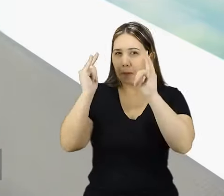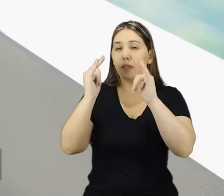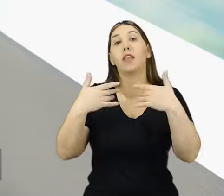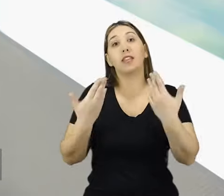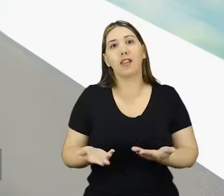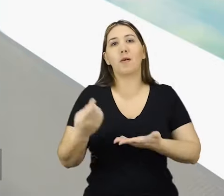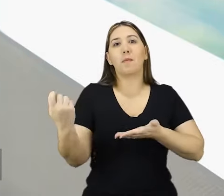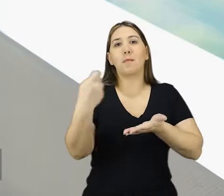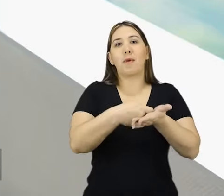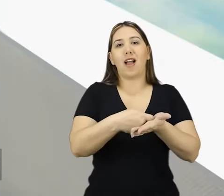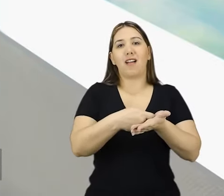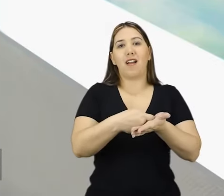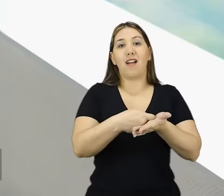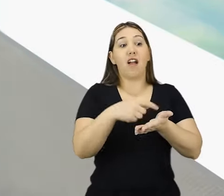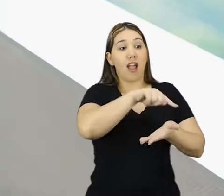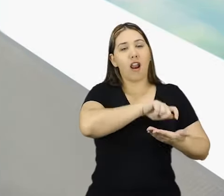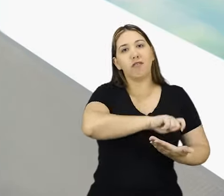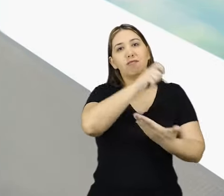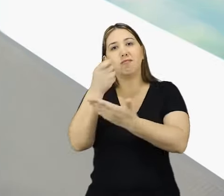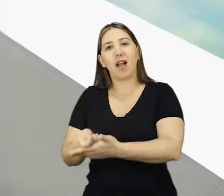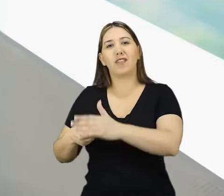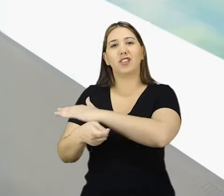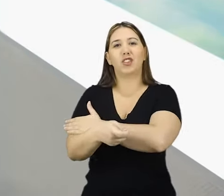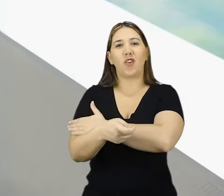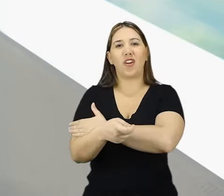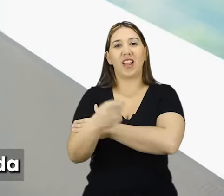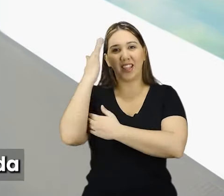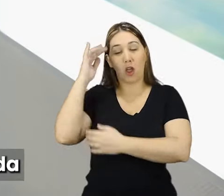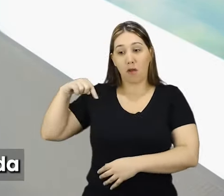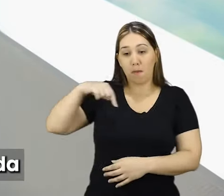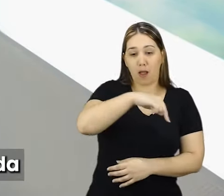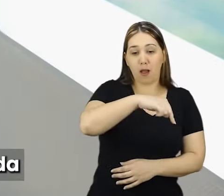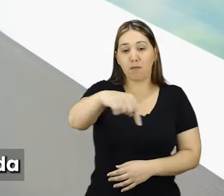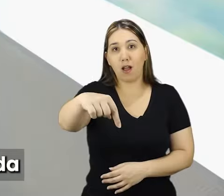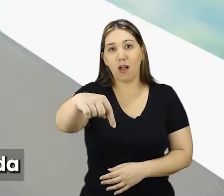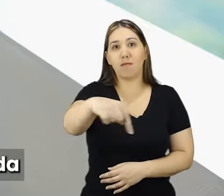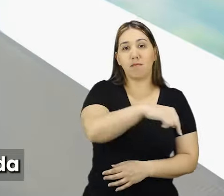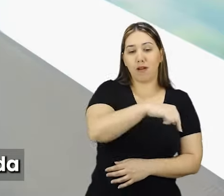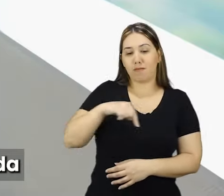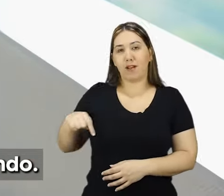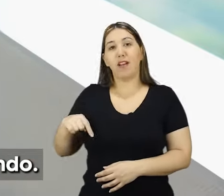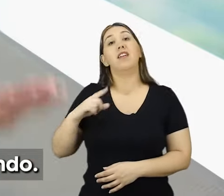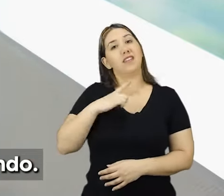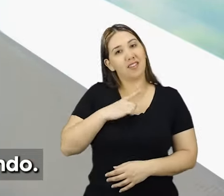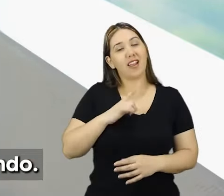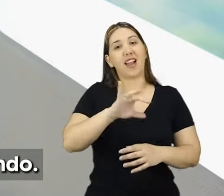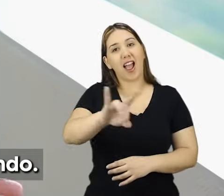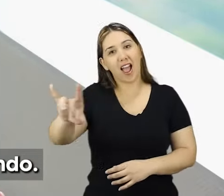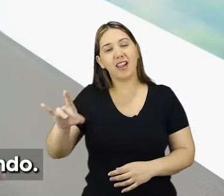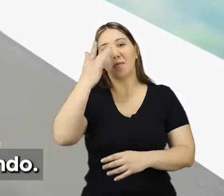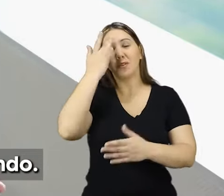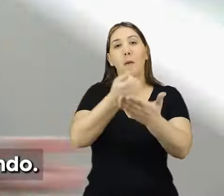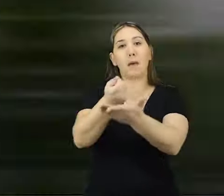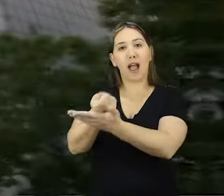E esse é o recurso que a securitizadora usa para pagar os investidores. Ou seja, os investidores vão receber na medida que os compradores